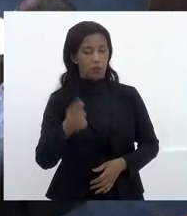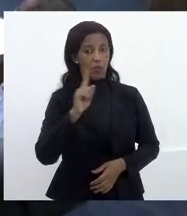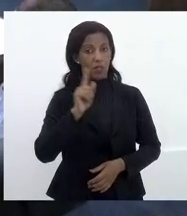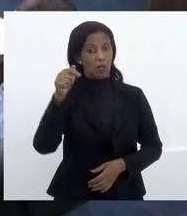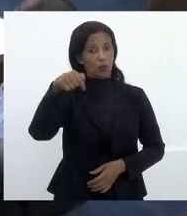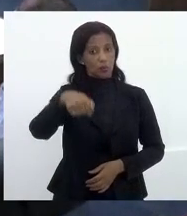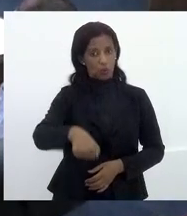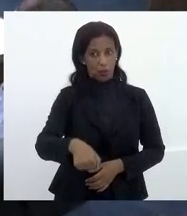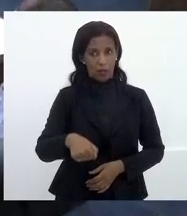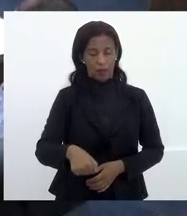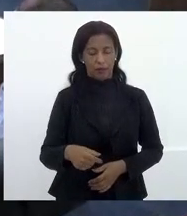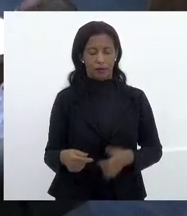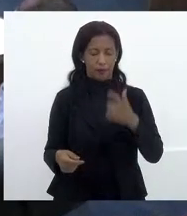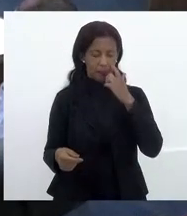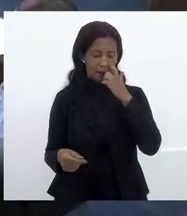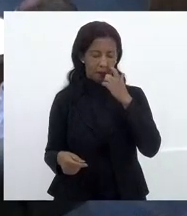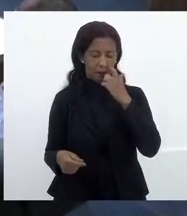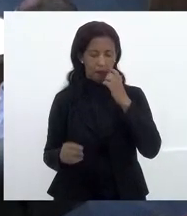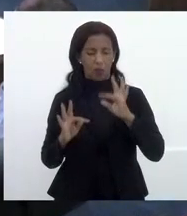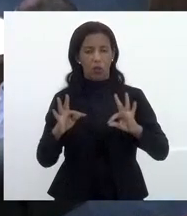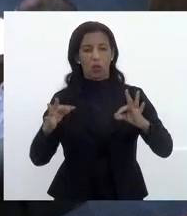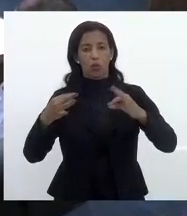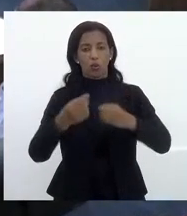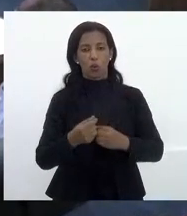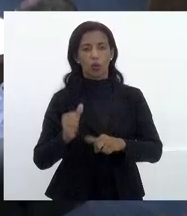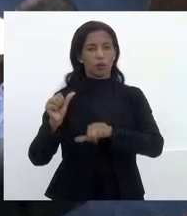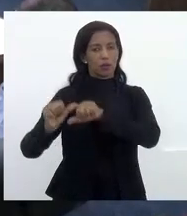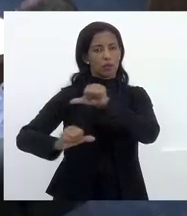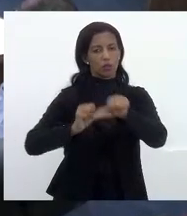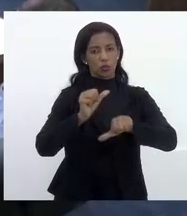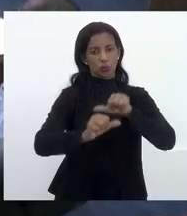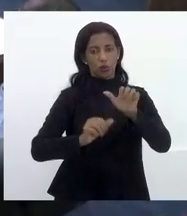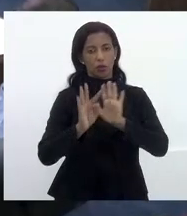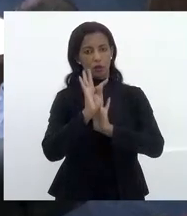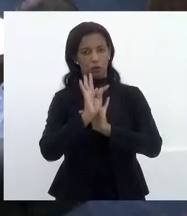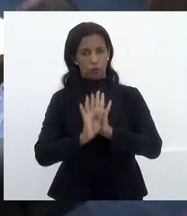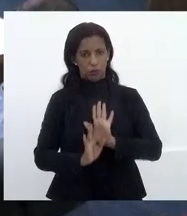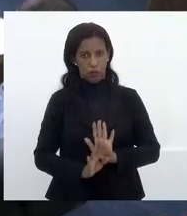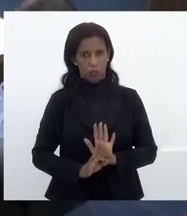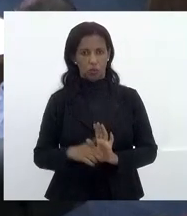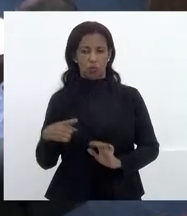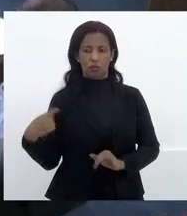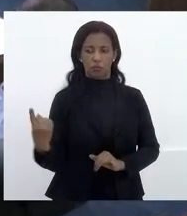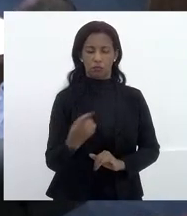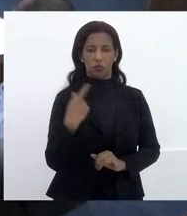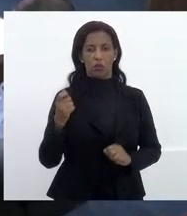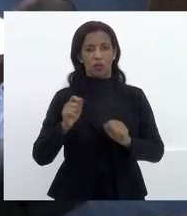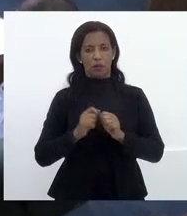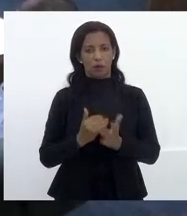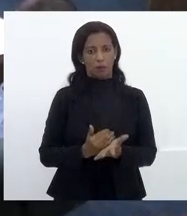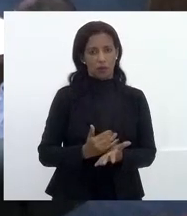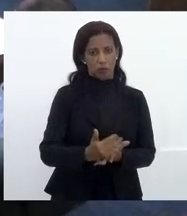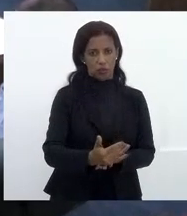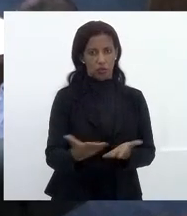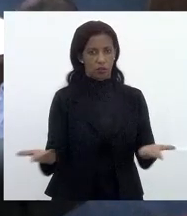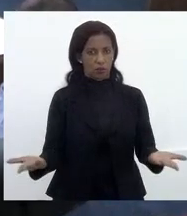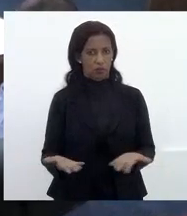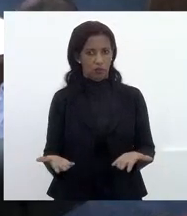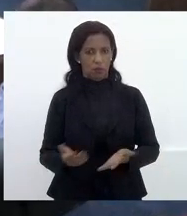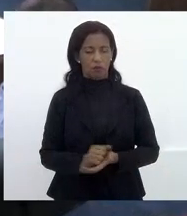essa Presidente Sérgio Leandro mas todas as mudanças do texto que nós passamos a partir de agora